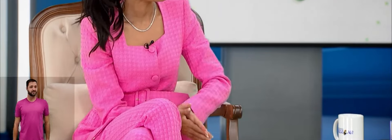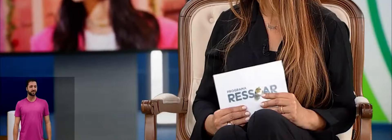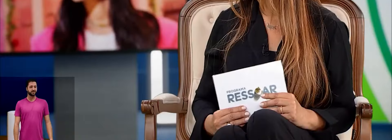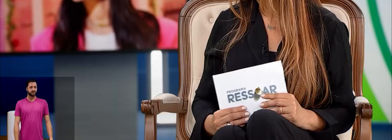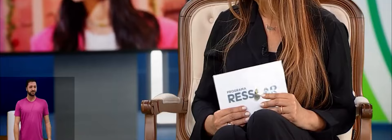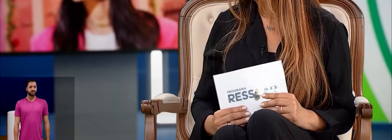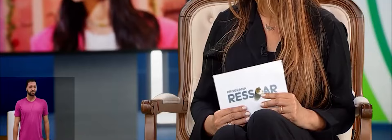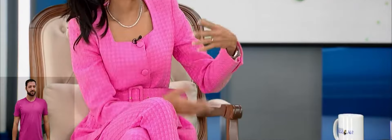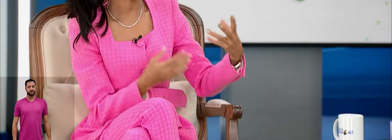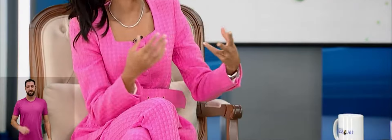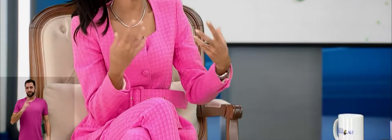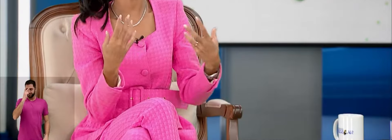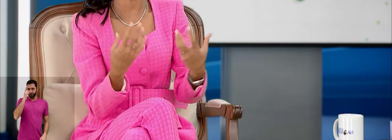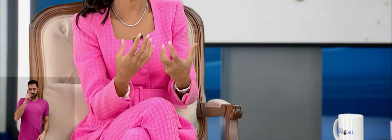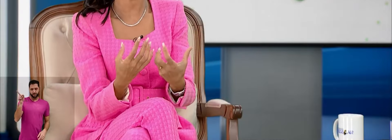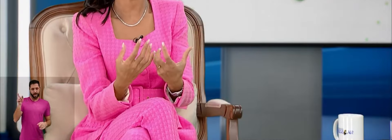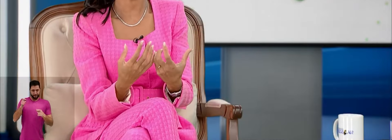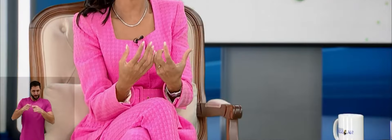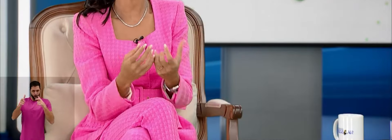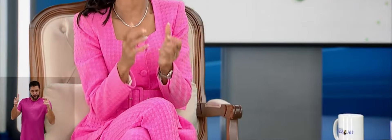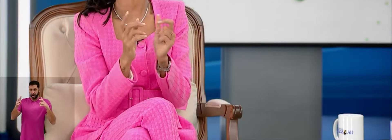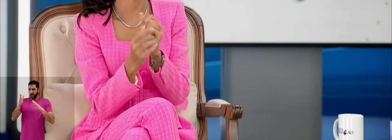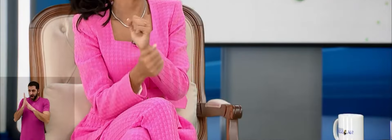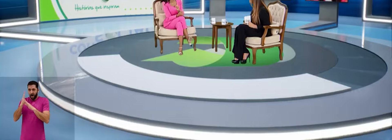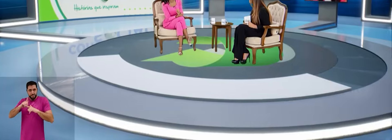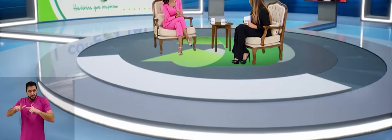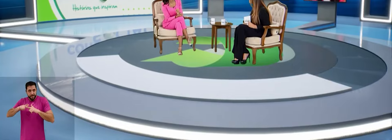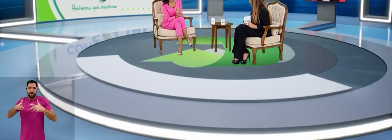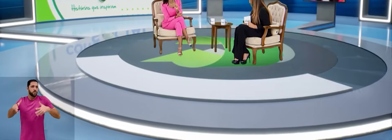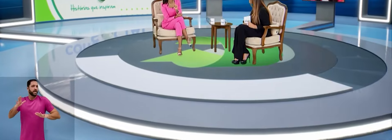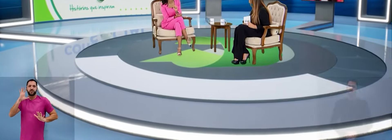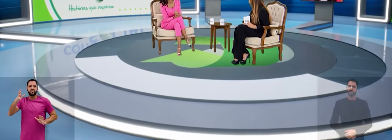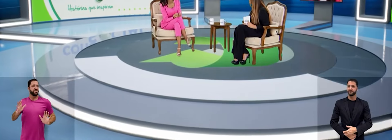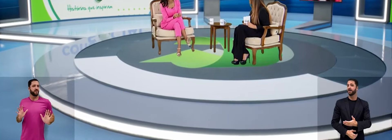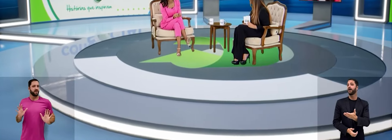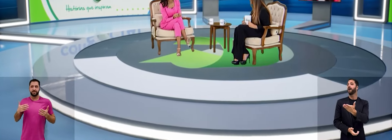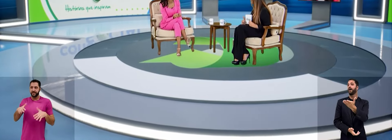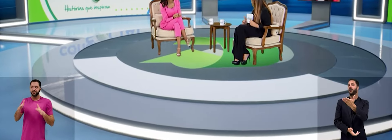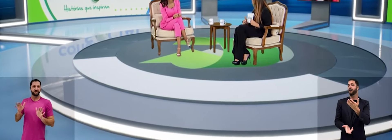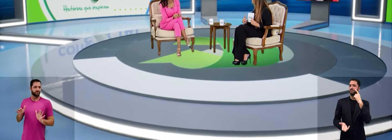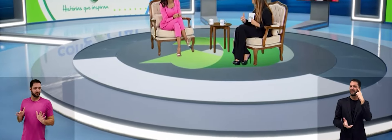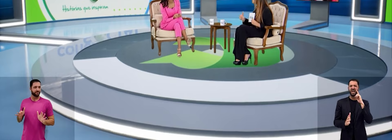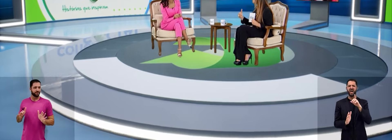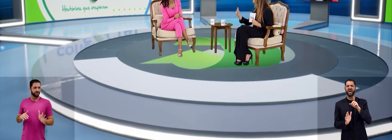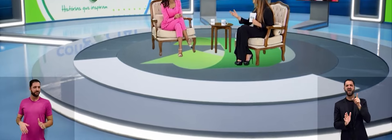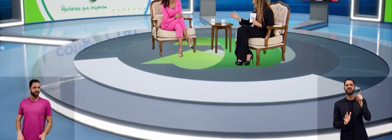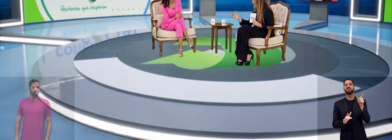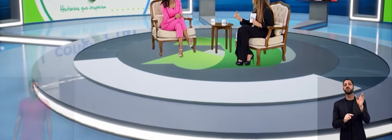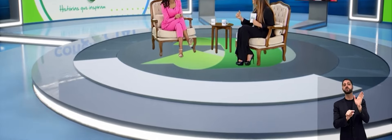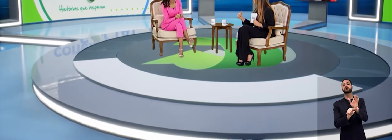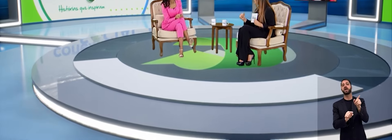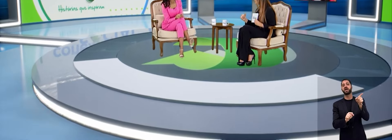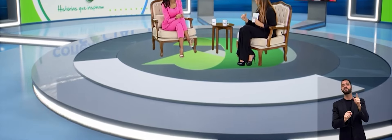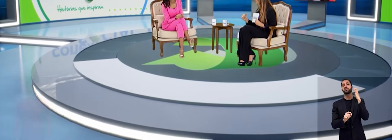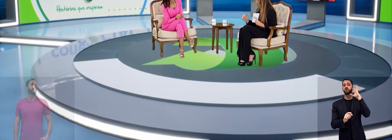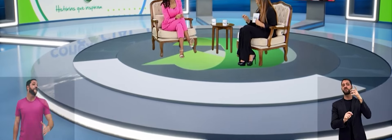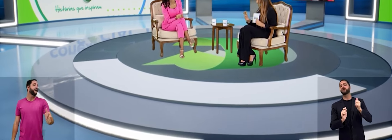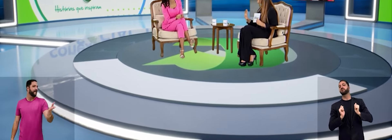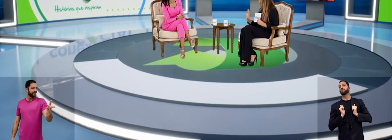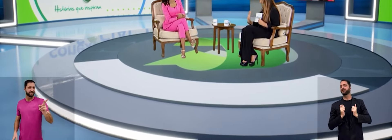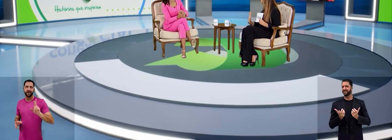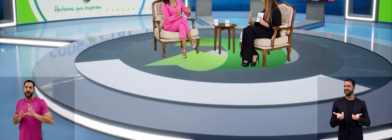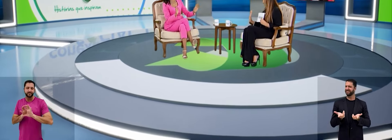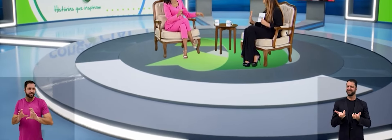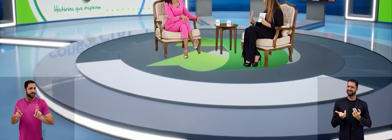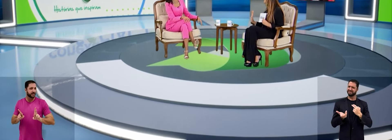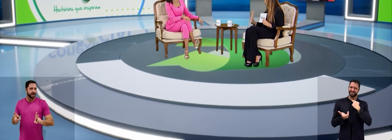sabia. E a maioria das pessoas, quando vê um problema, o que que a pessoa faz? Ela não quer resolver. Não, ela... Ah, não, acho que fulano se dá melhor com... Eu nem